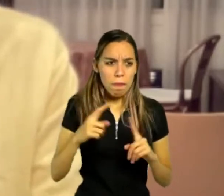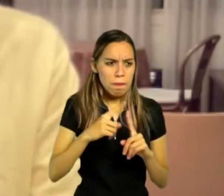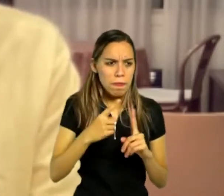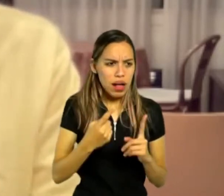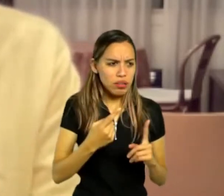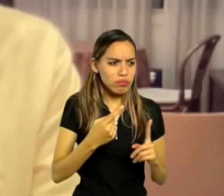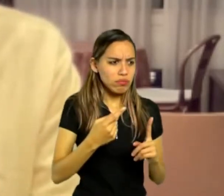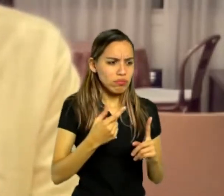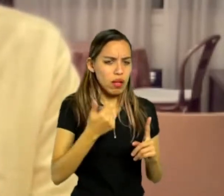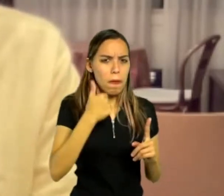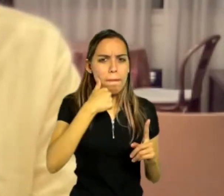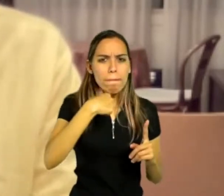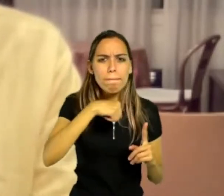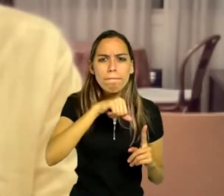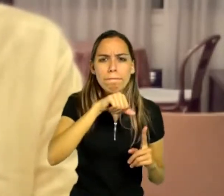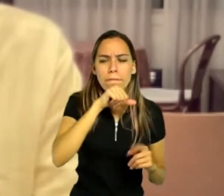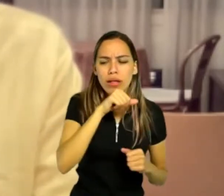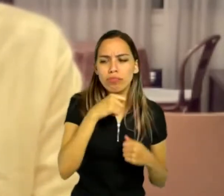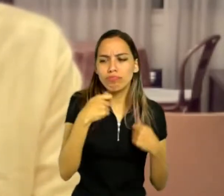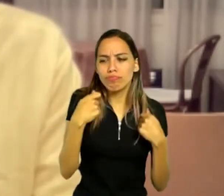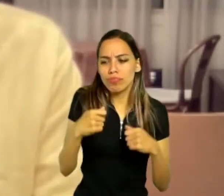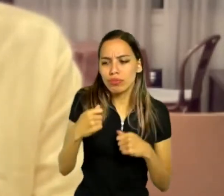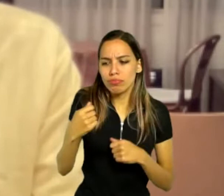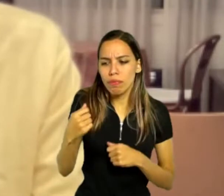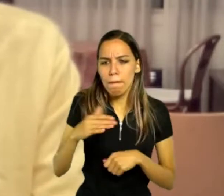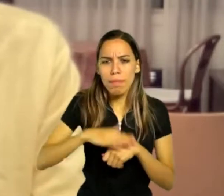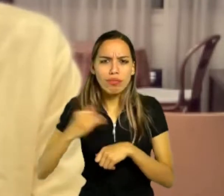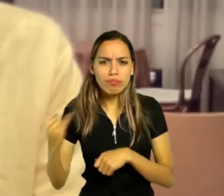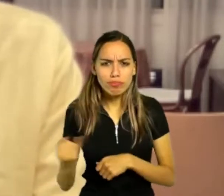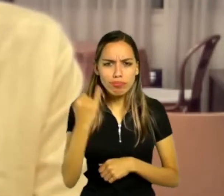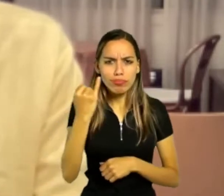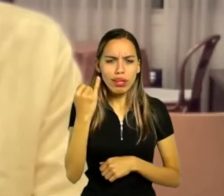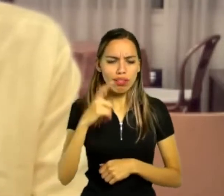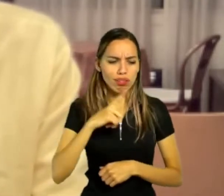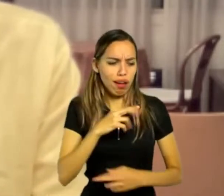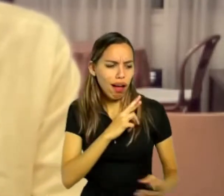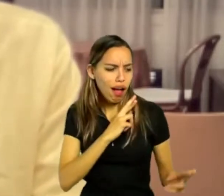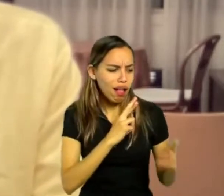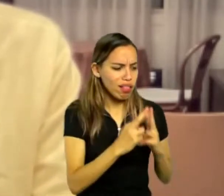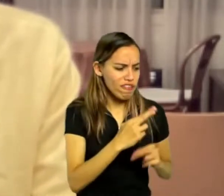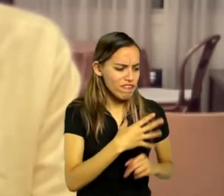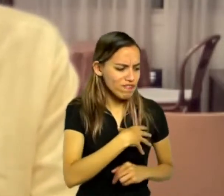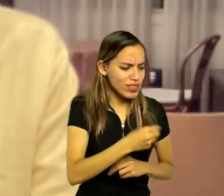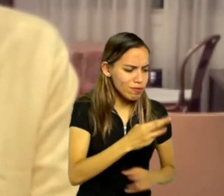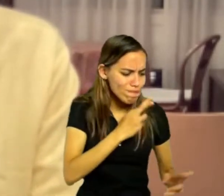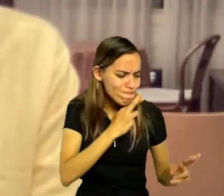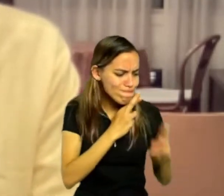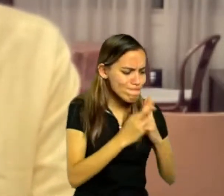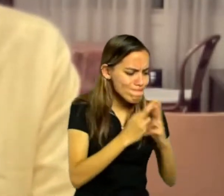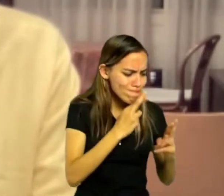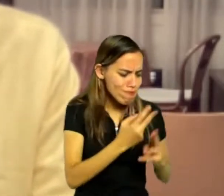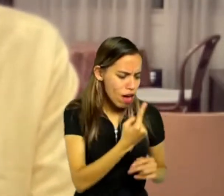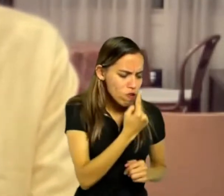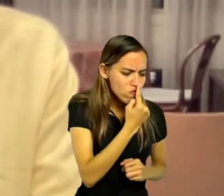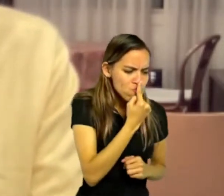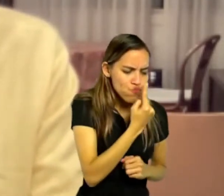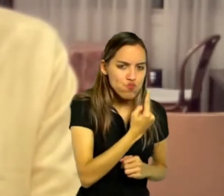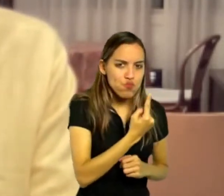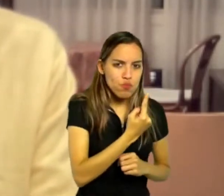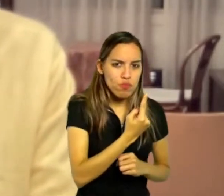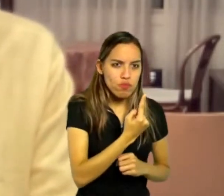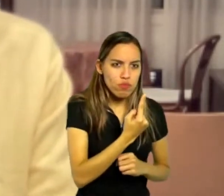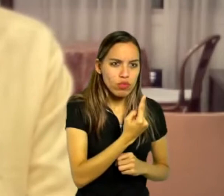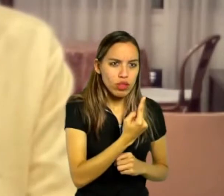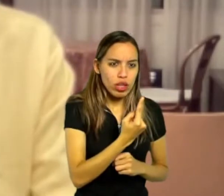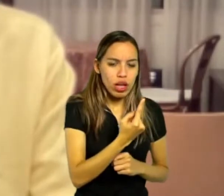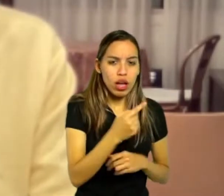mulher, essa relação com os filhos. E quando não há a figura materna por perto, as pessoas abusam,